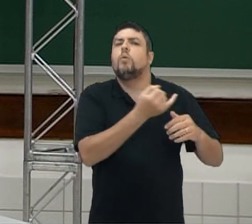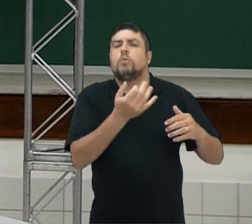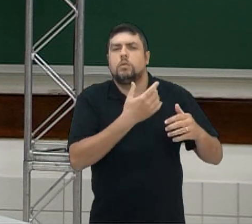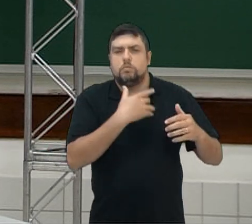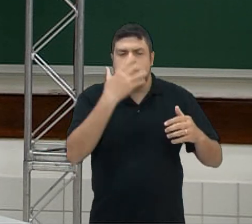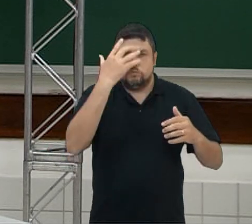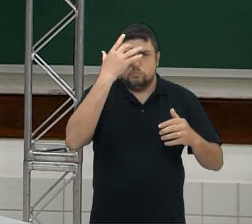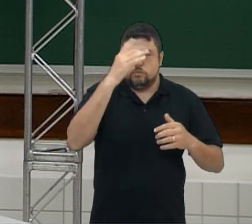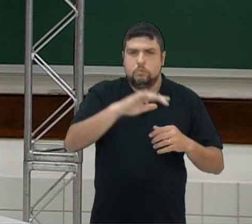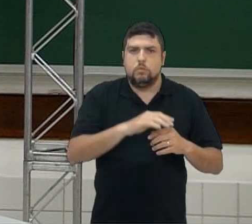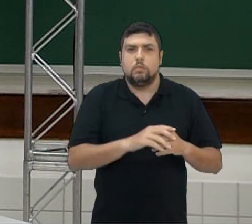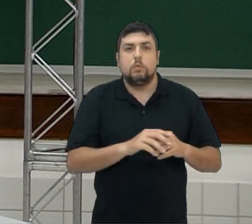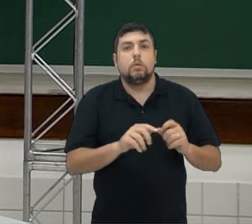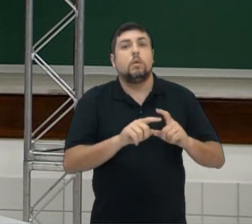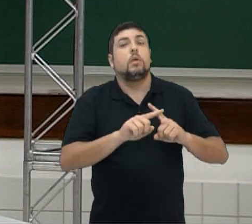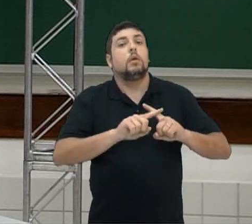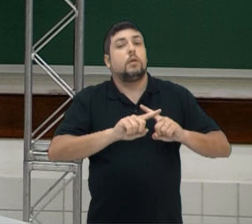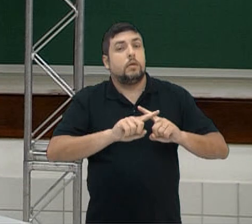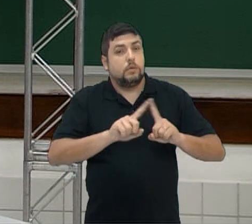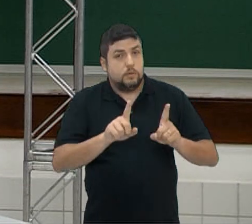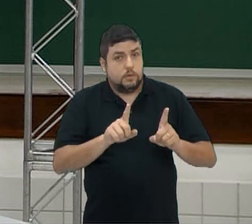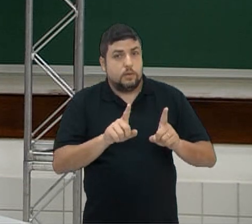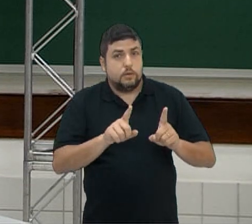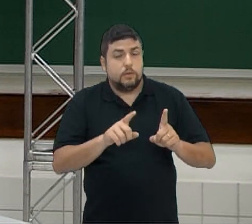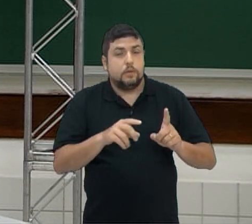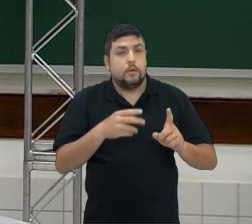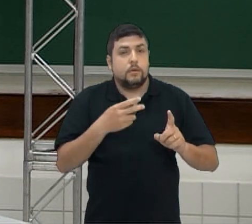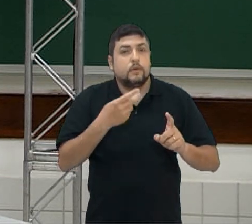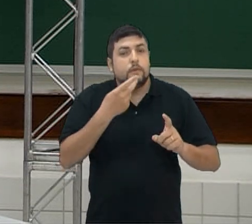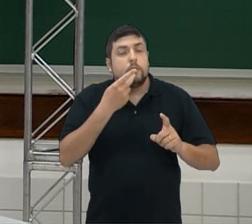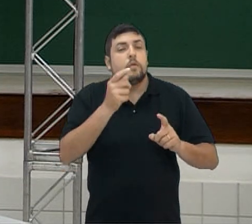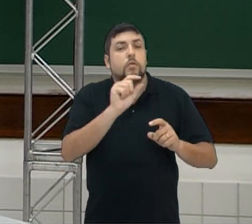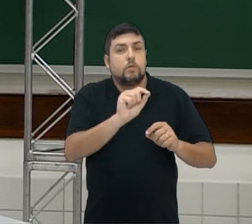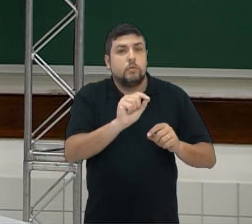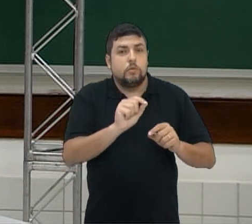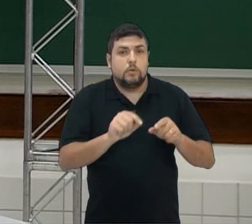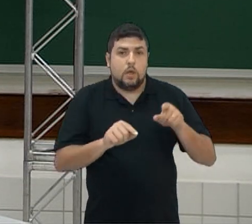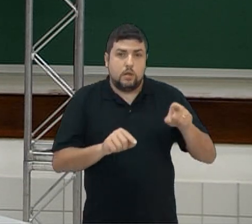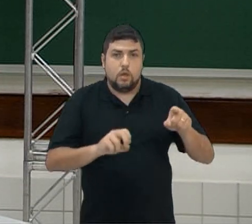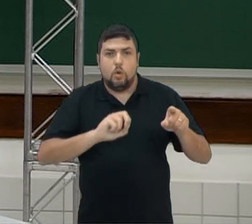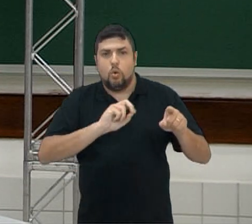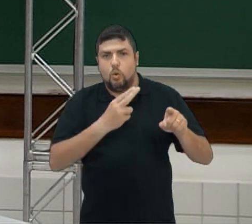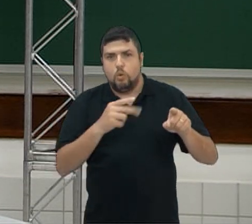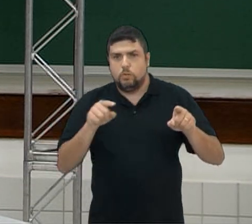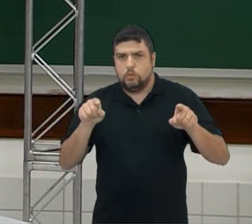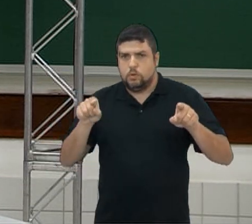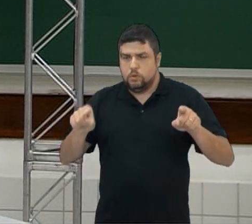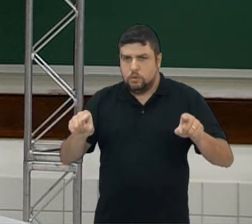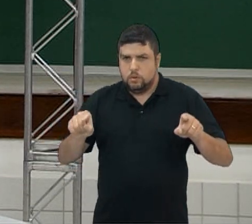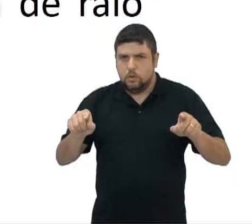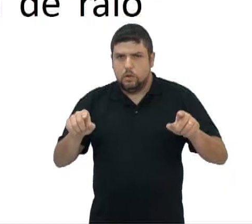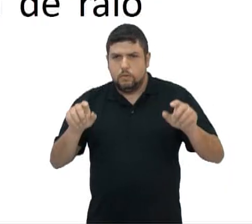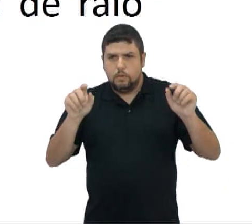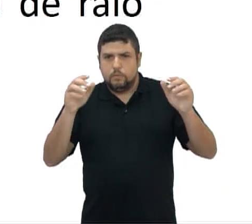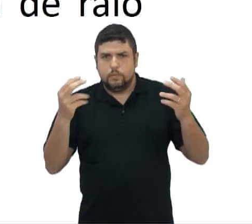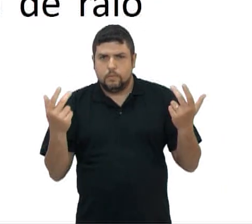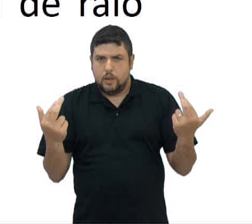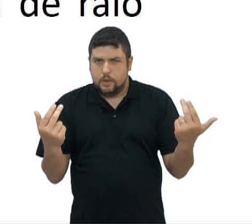uma informação bem importante, que tanto um como o outro tem a mesma quantidade de